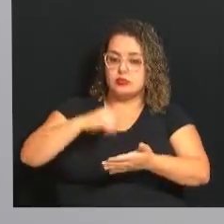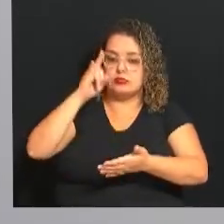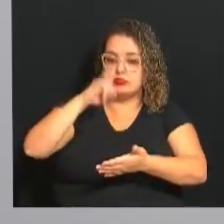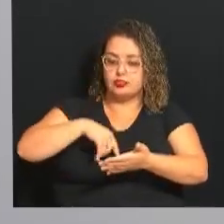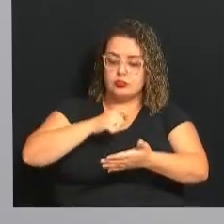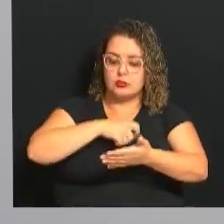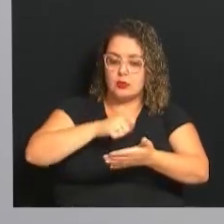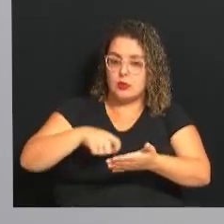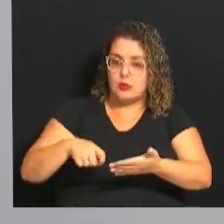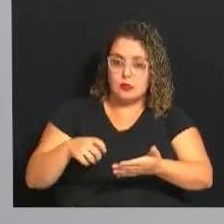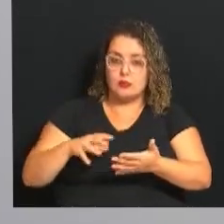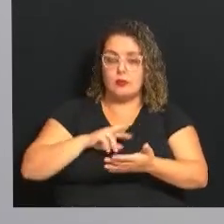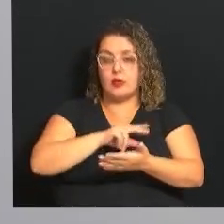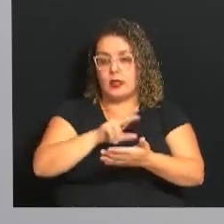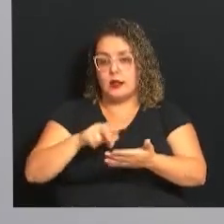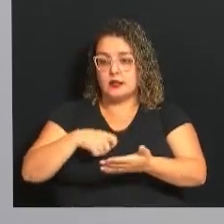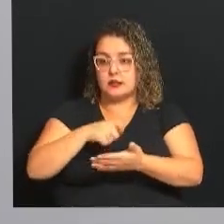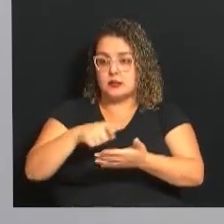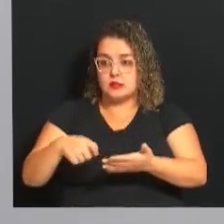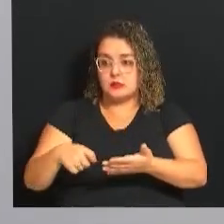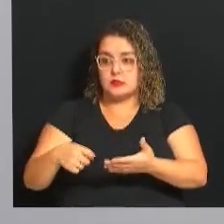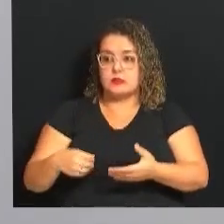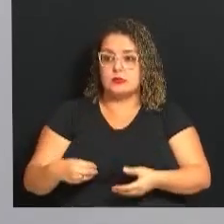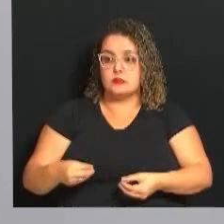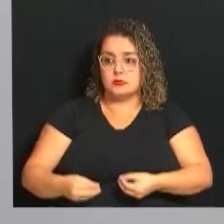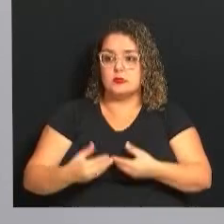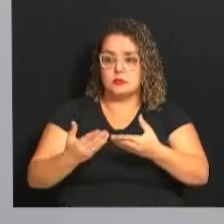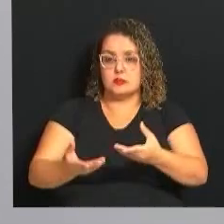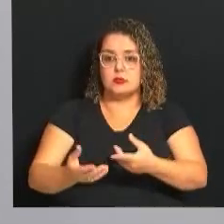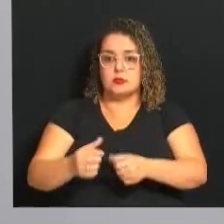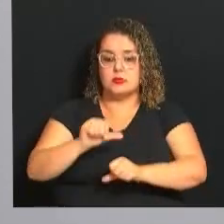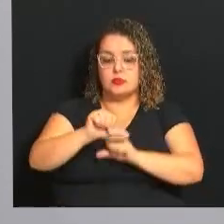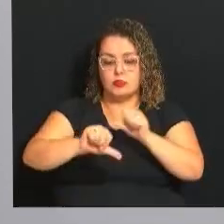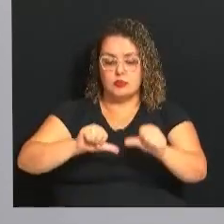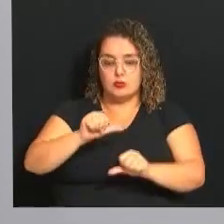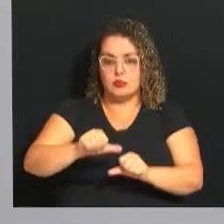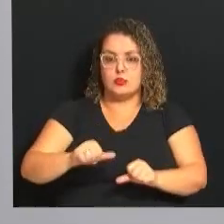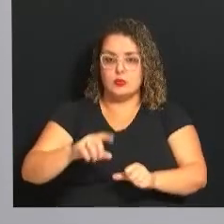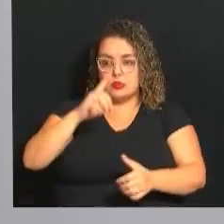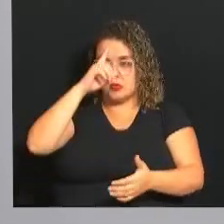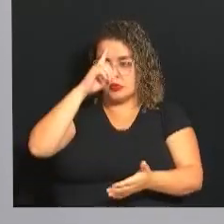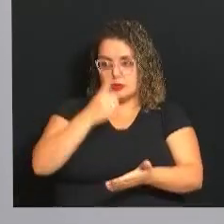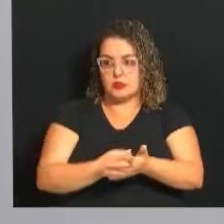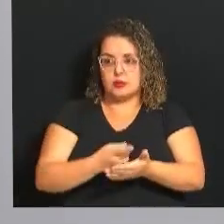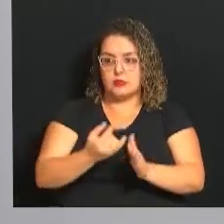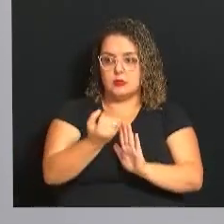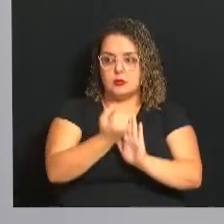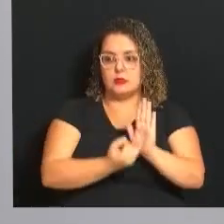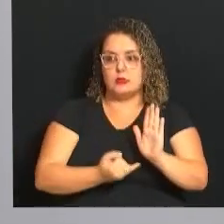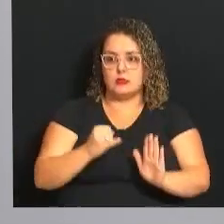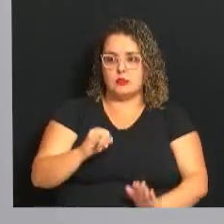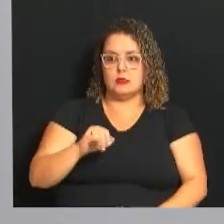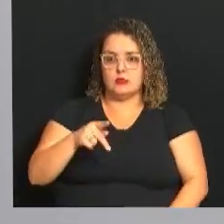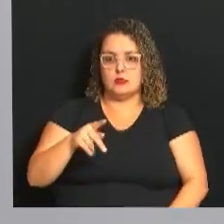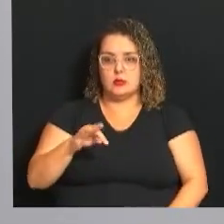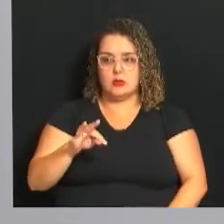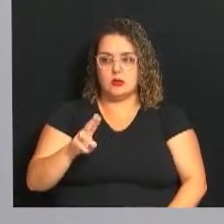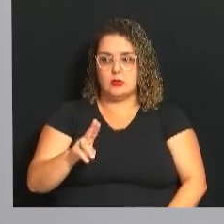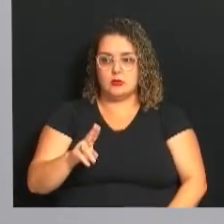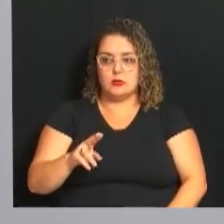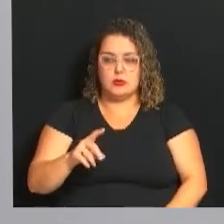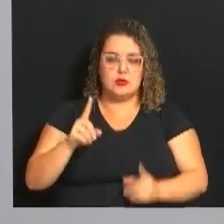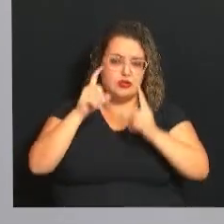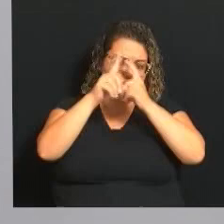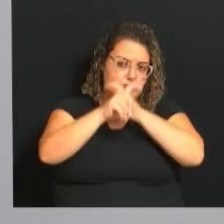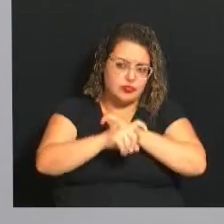para conseguir assinaturas a entrar com o projeto de reverter essa decisão do IPTU a dificuldade